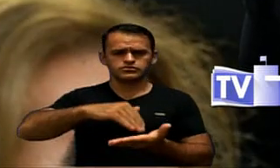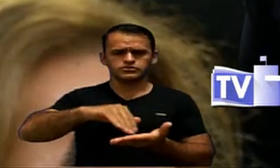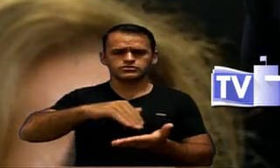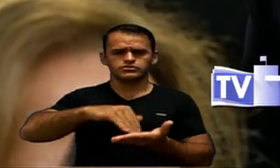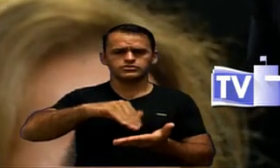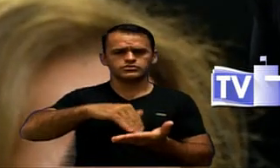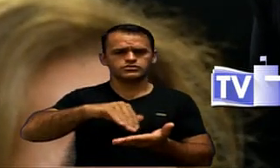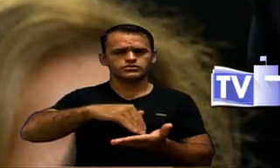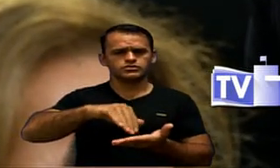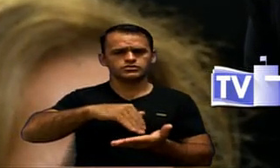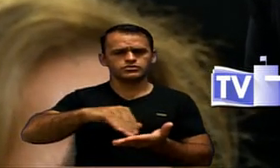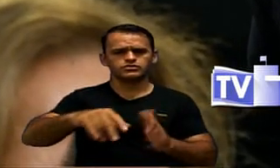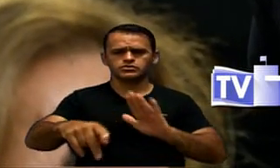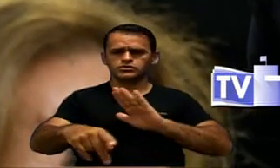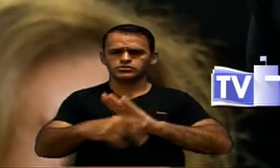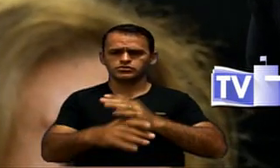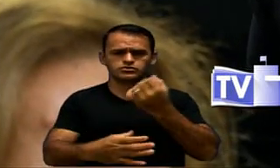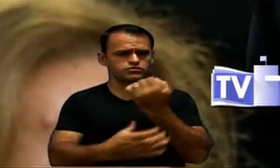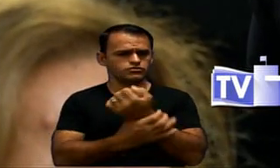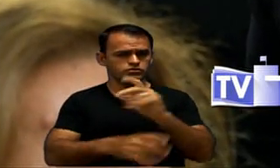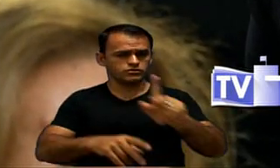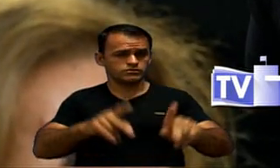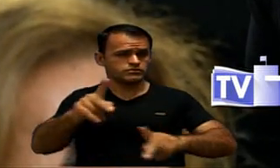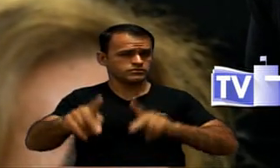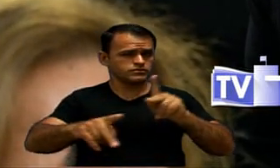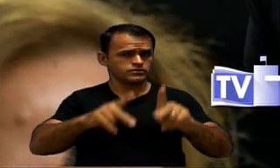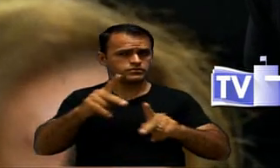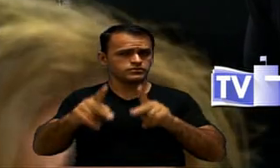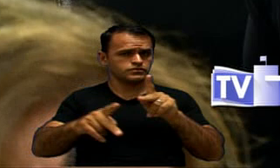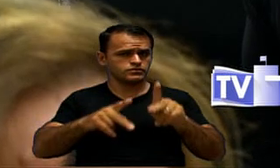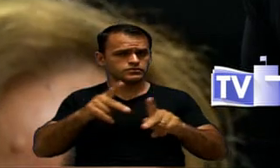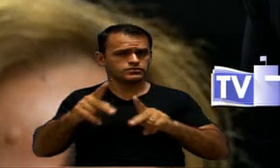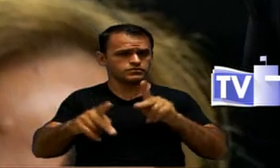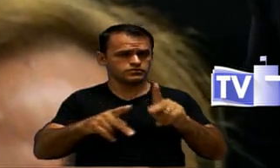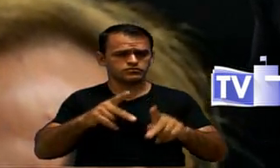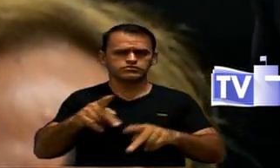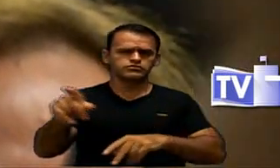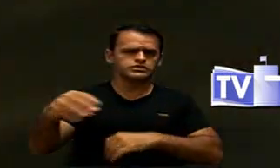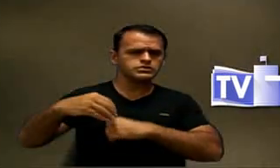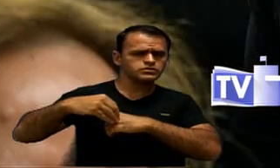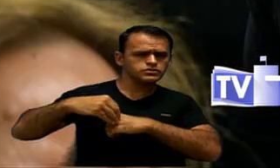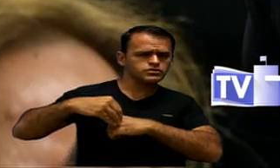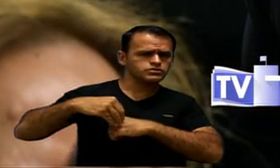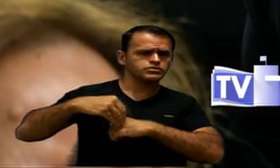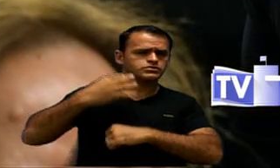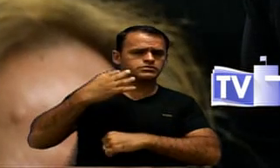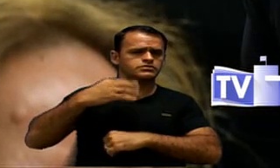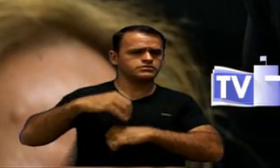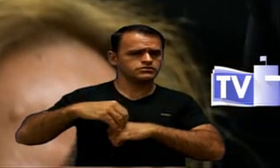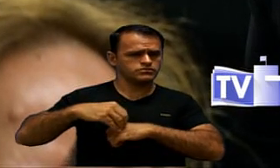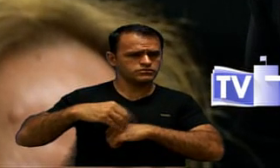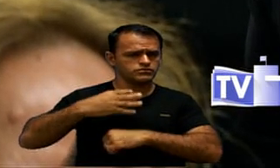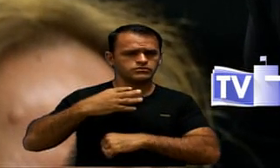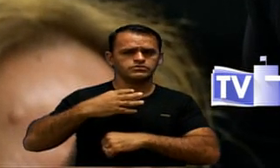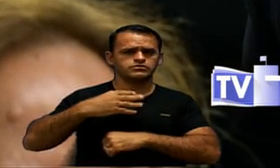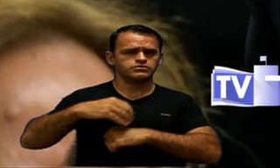Nacional de Segurança Pública, nos recomenda que tenha as